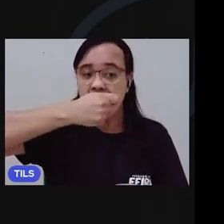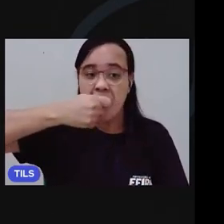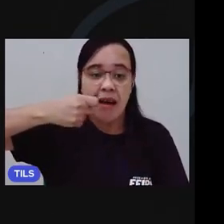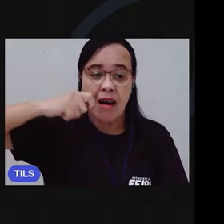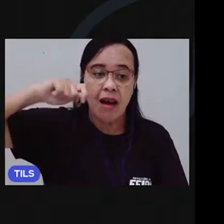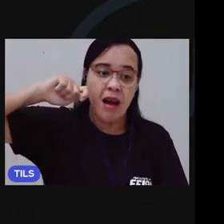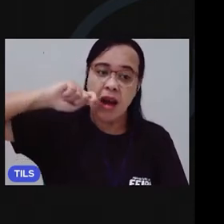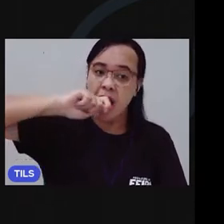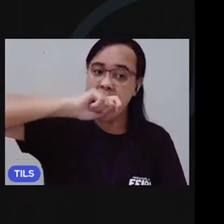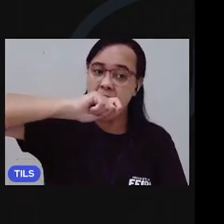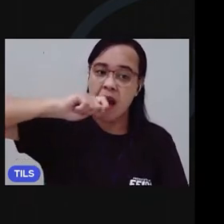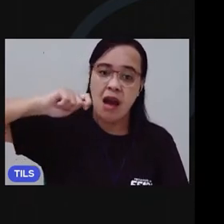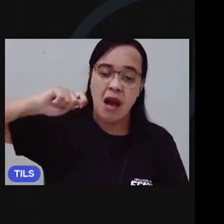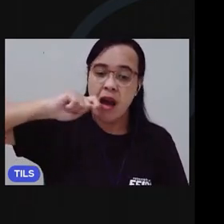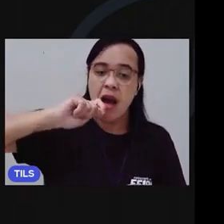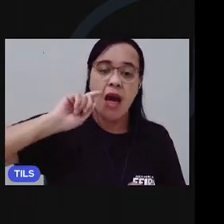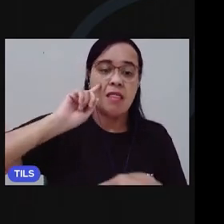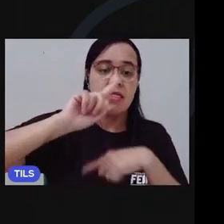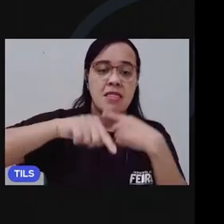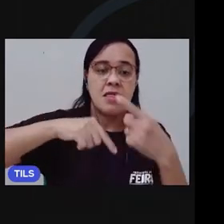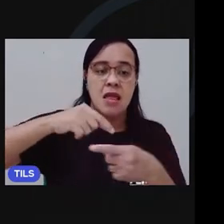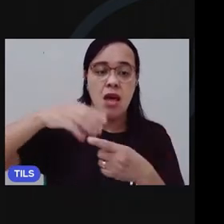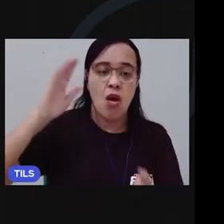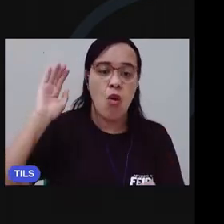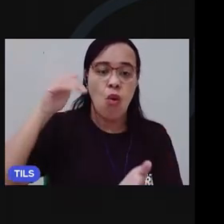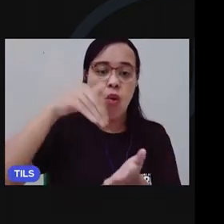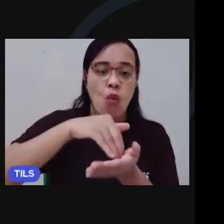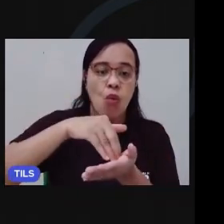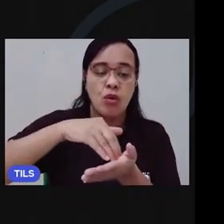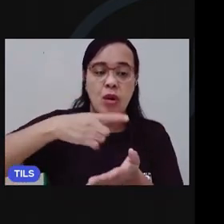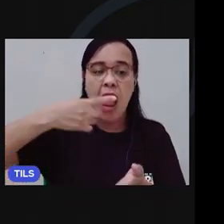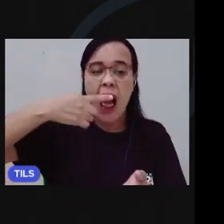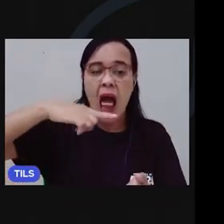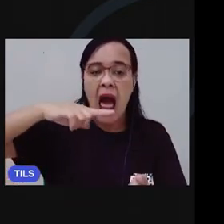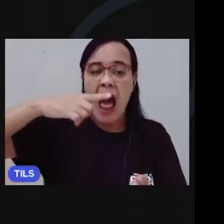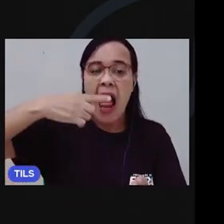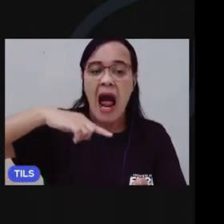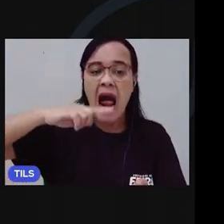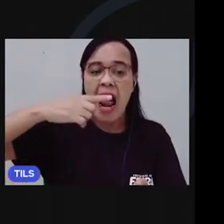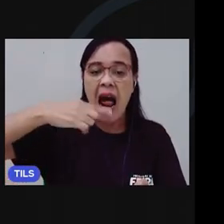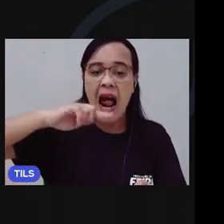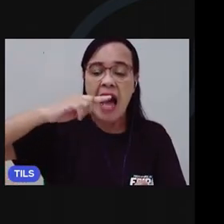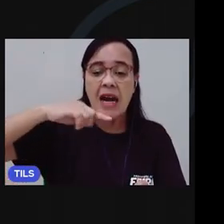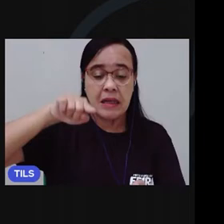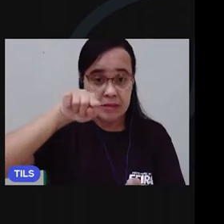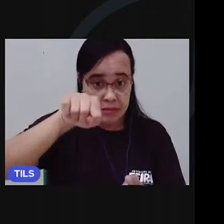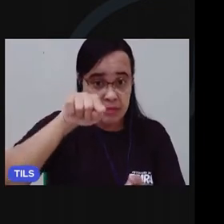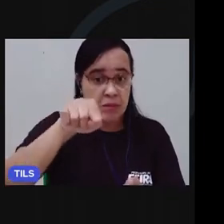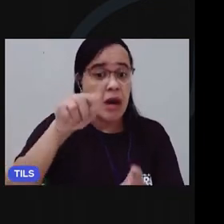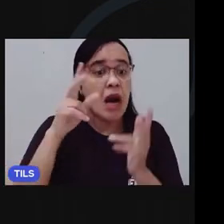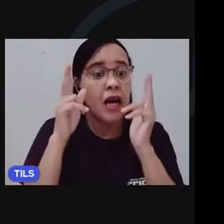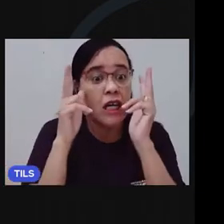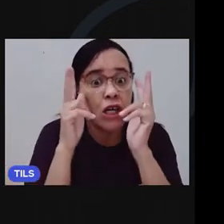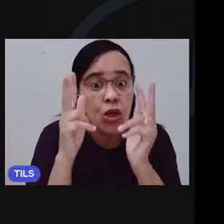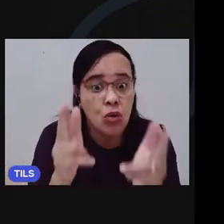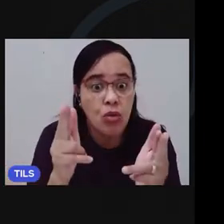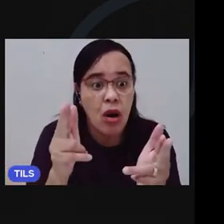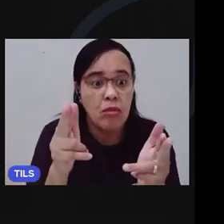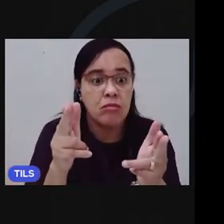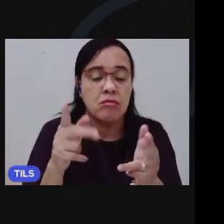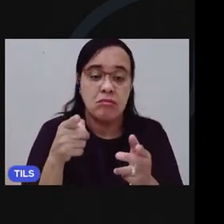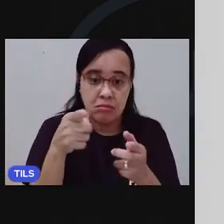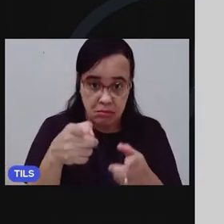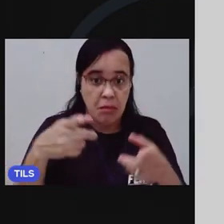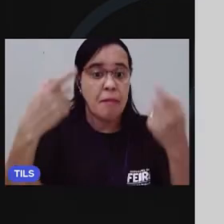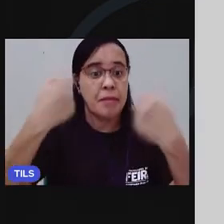Por último, vamos limpar a parte do dente perto da língua ou do céu da boca, sabe? Como se fosse uma vassourinha também. E o fio